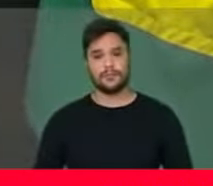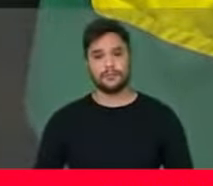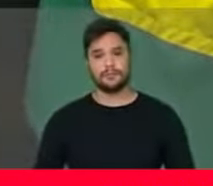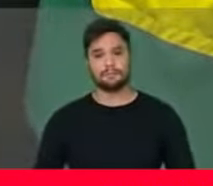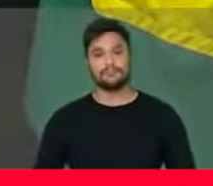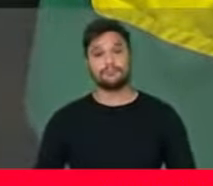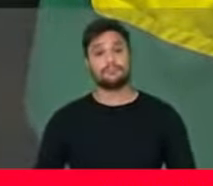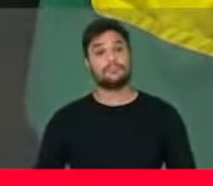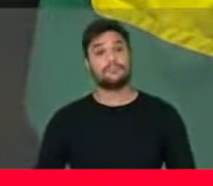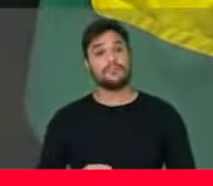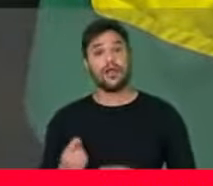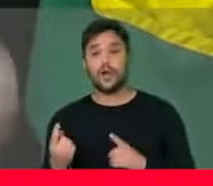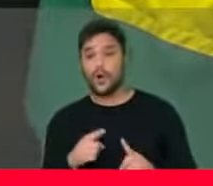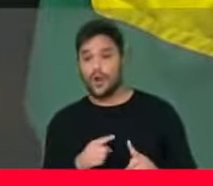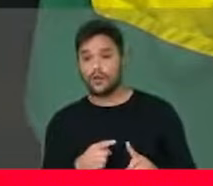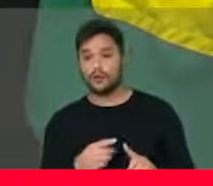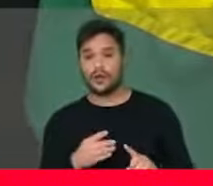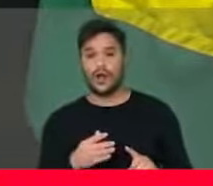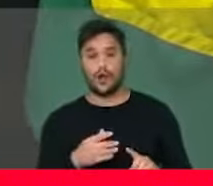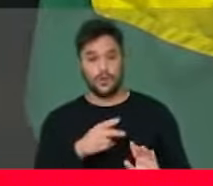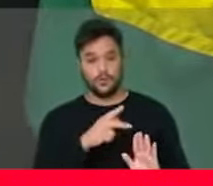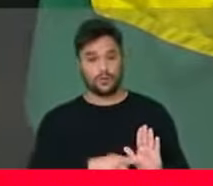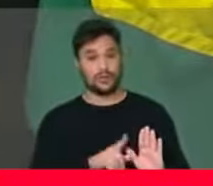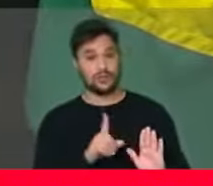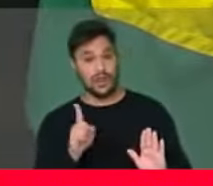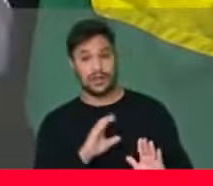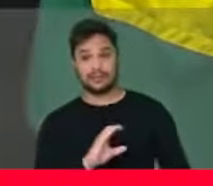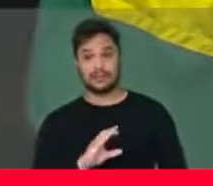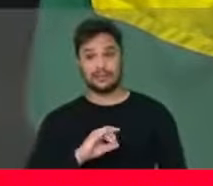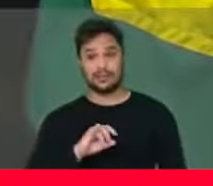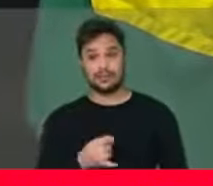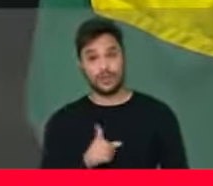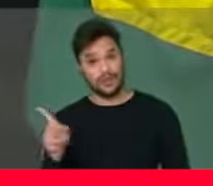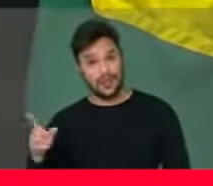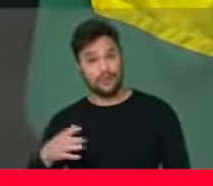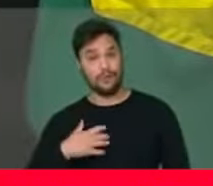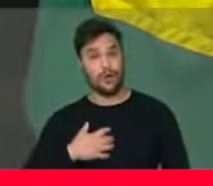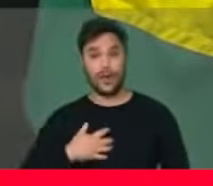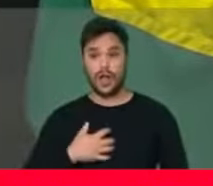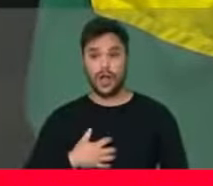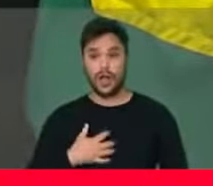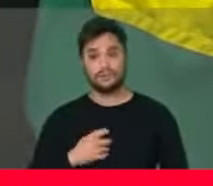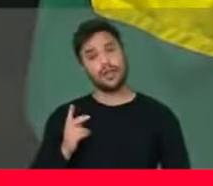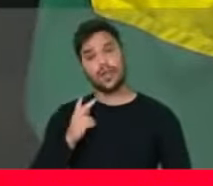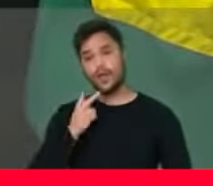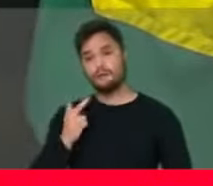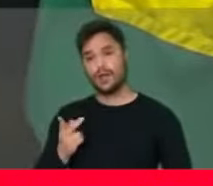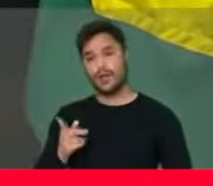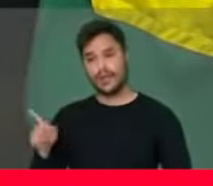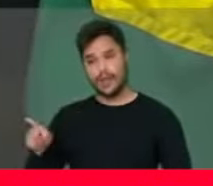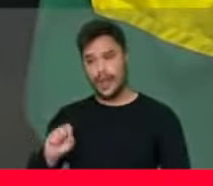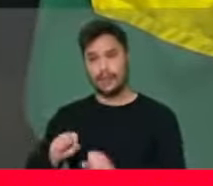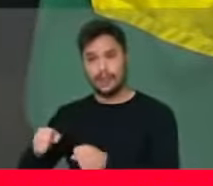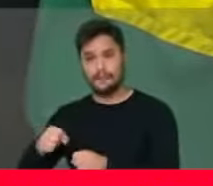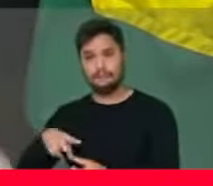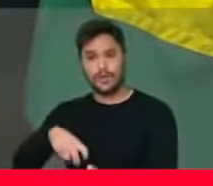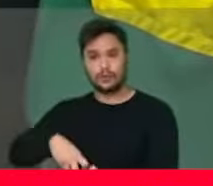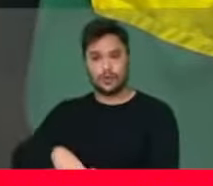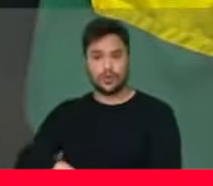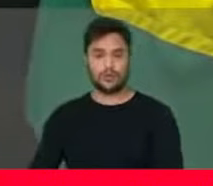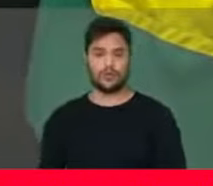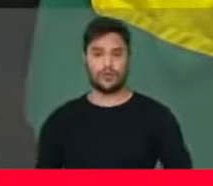Foi contra o avanço do projeto na CCJ e ficou brabinho quando eu disse que era defensor de